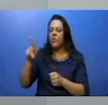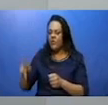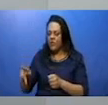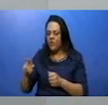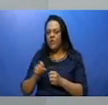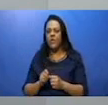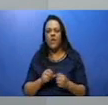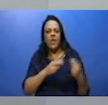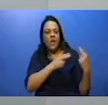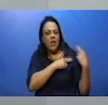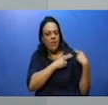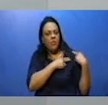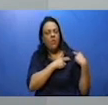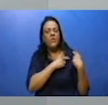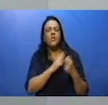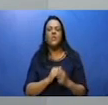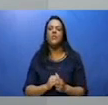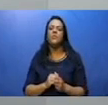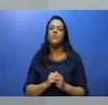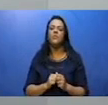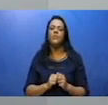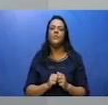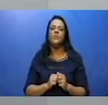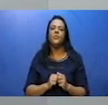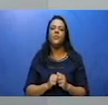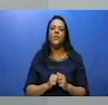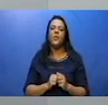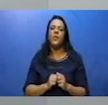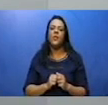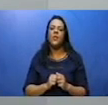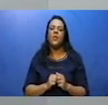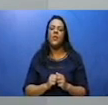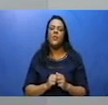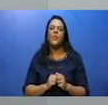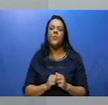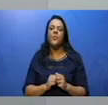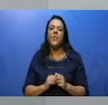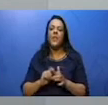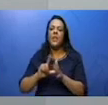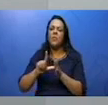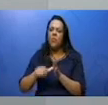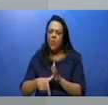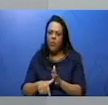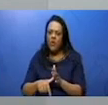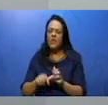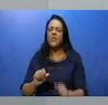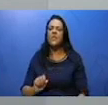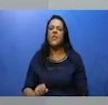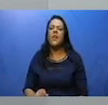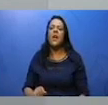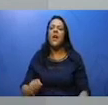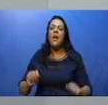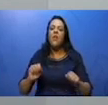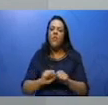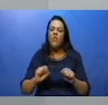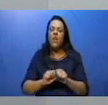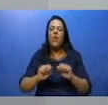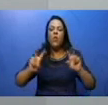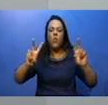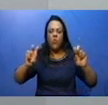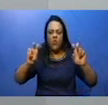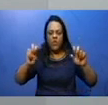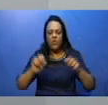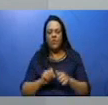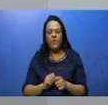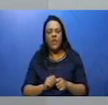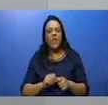e enviem para os seus professores. Ao término dessa versão, crie um título para o texto. Faça a revisão